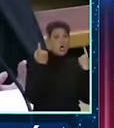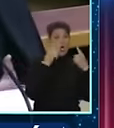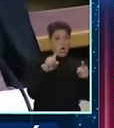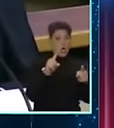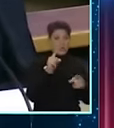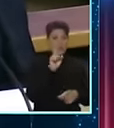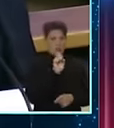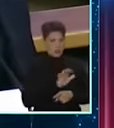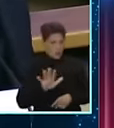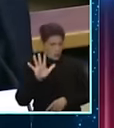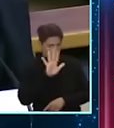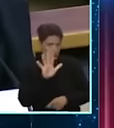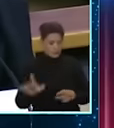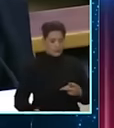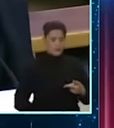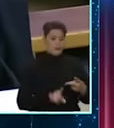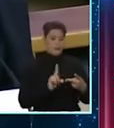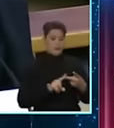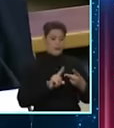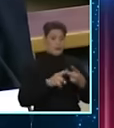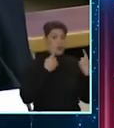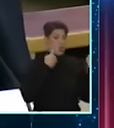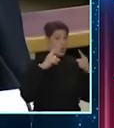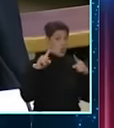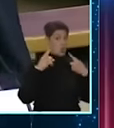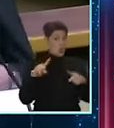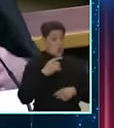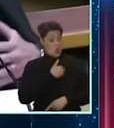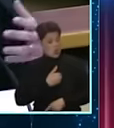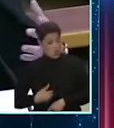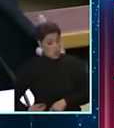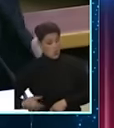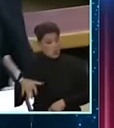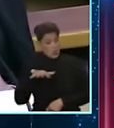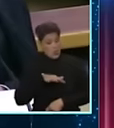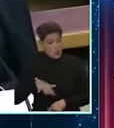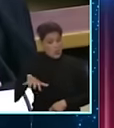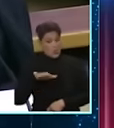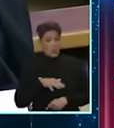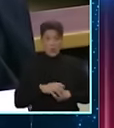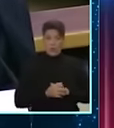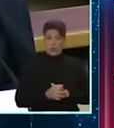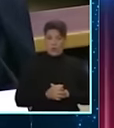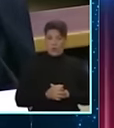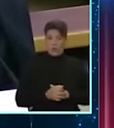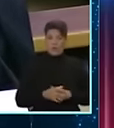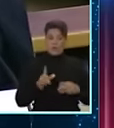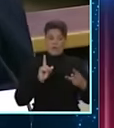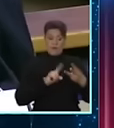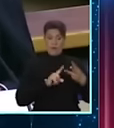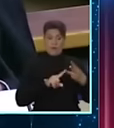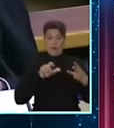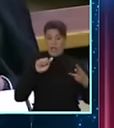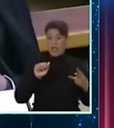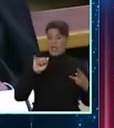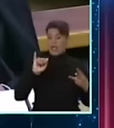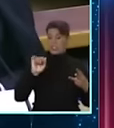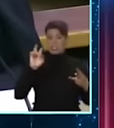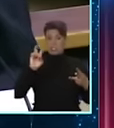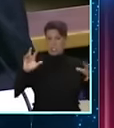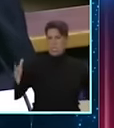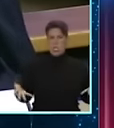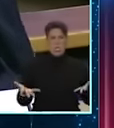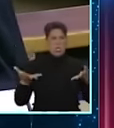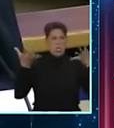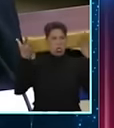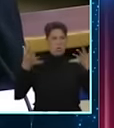no nosso país que é o Ministro Alexandre de Moraes Então as manifestações são importantes é claro mostra força mostra